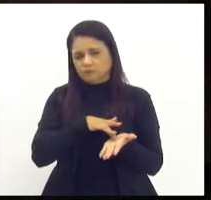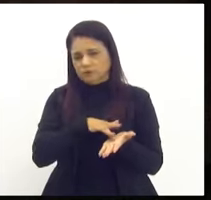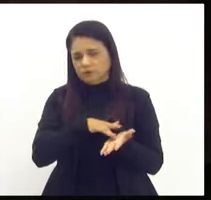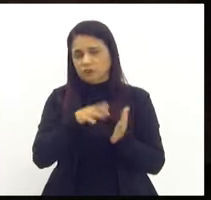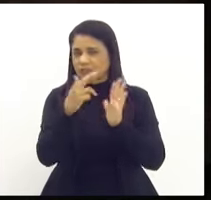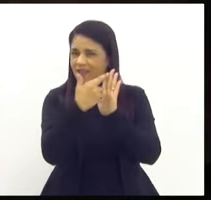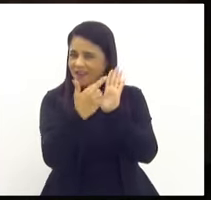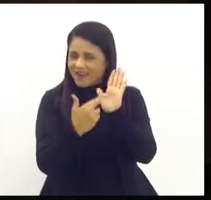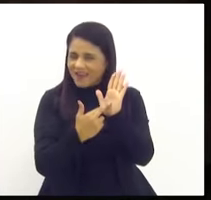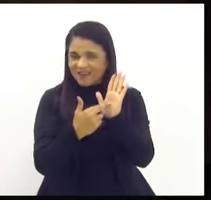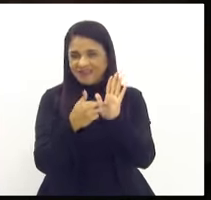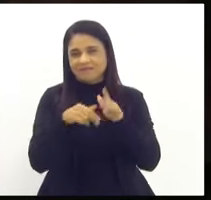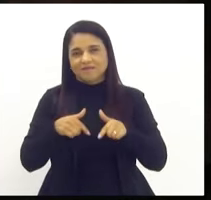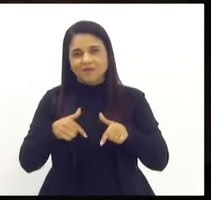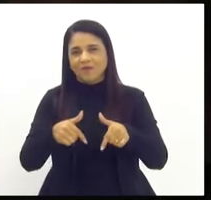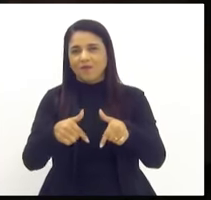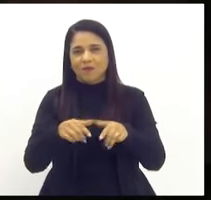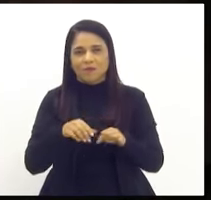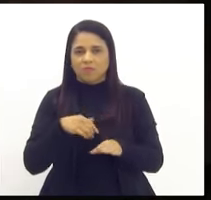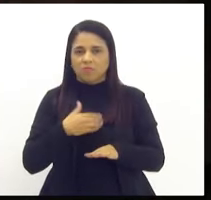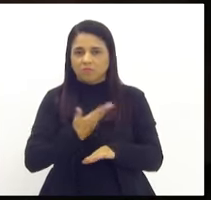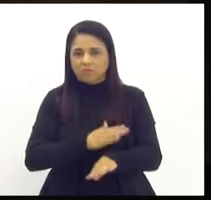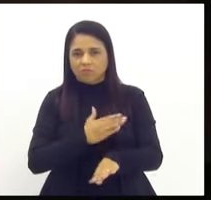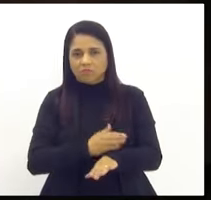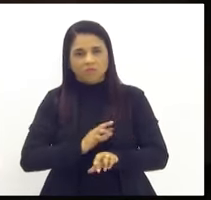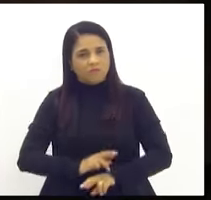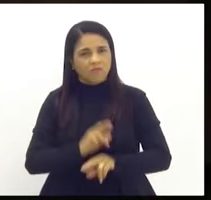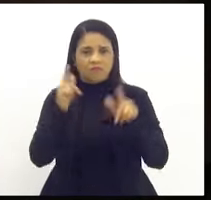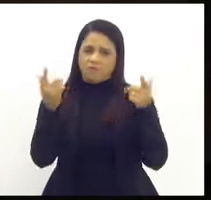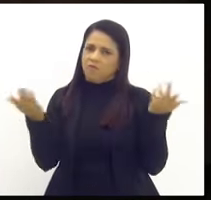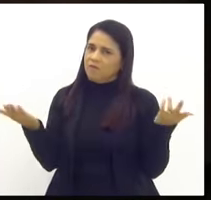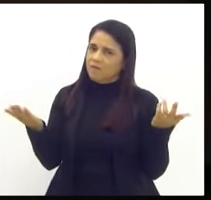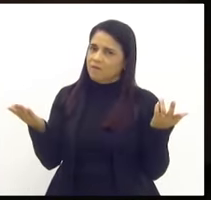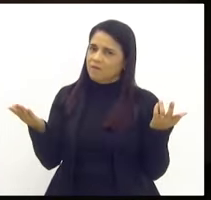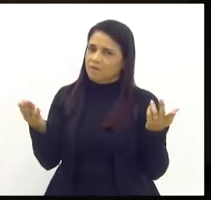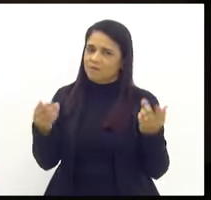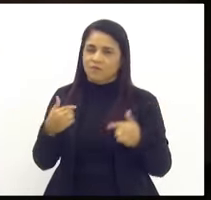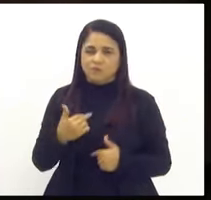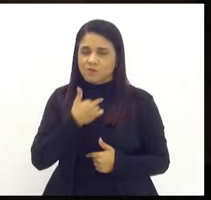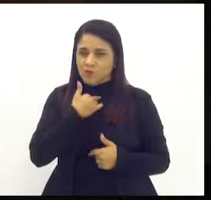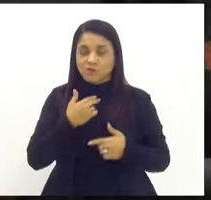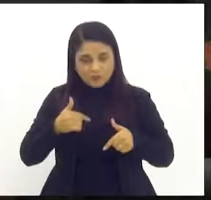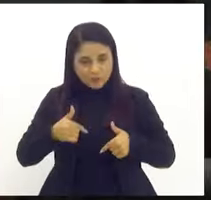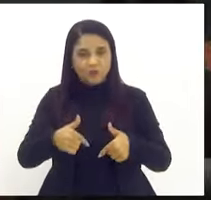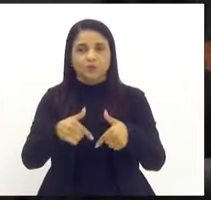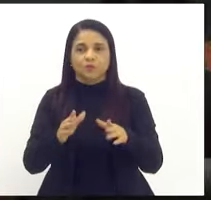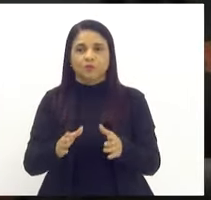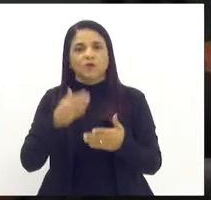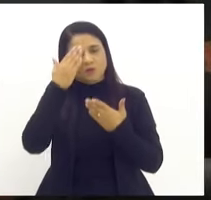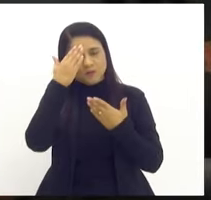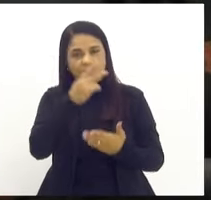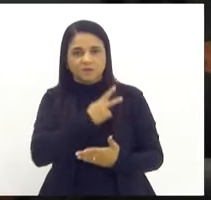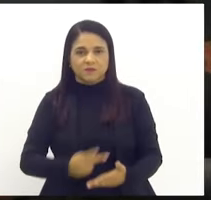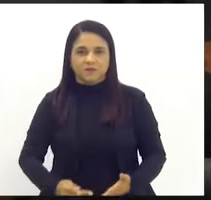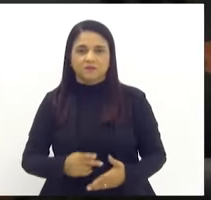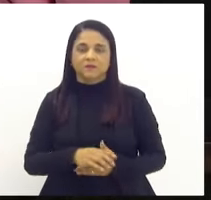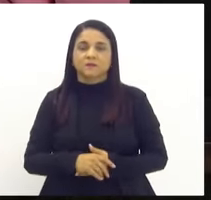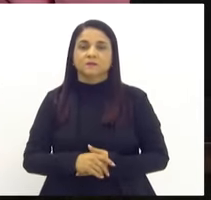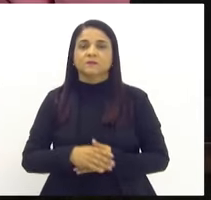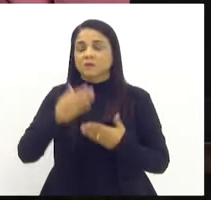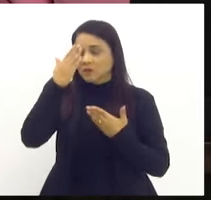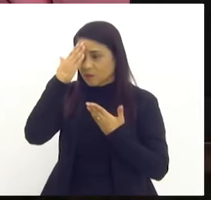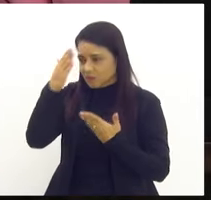regulamentação quando na prática ela é outra completamente diferente muito obrigada Presidente Obrigado